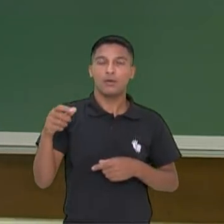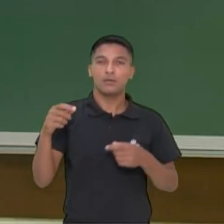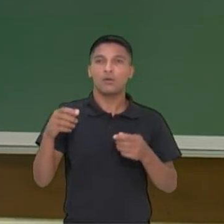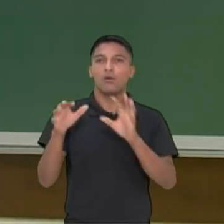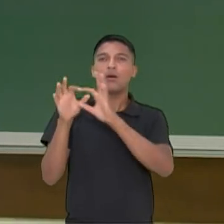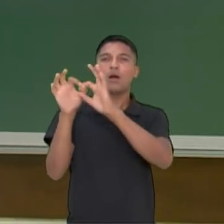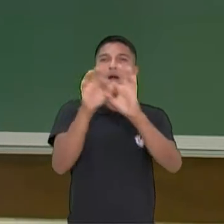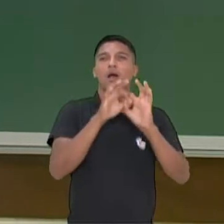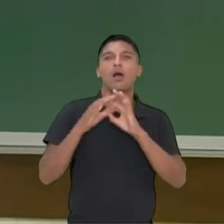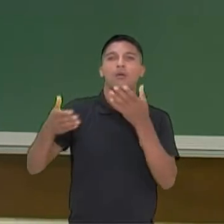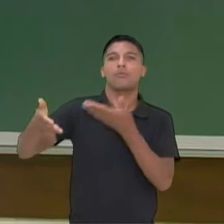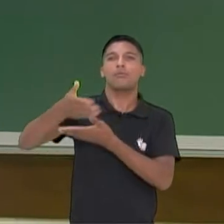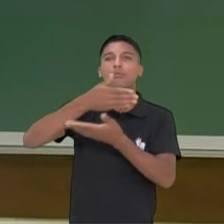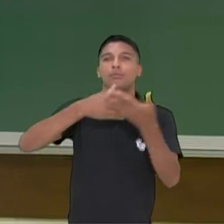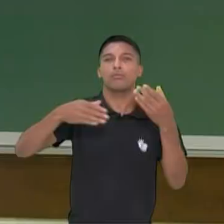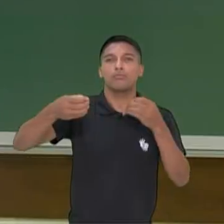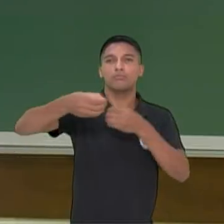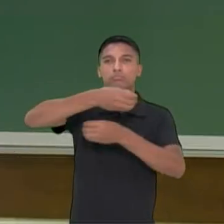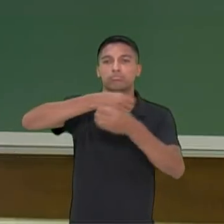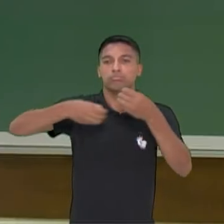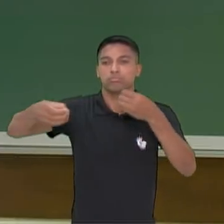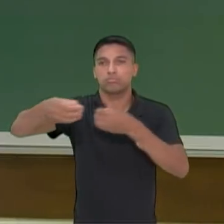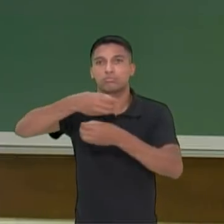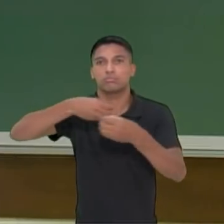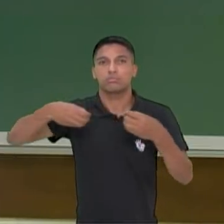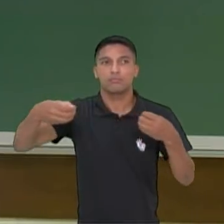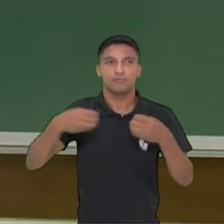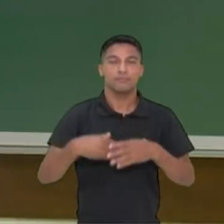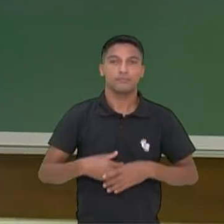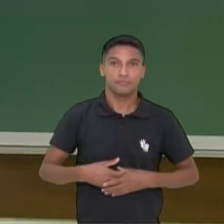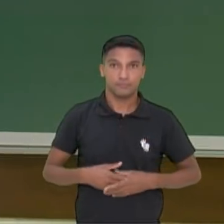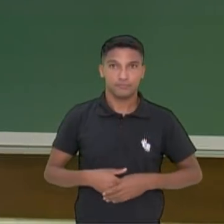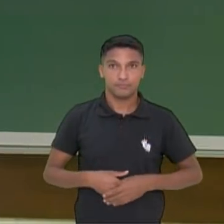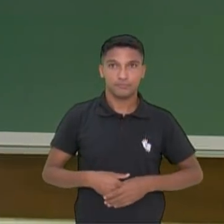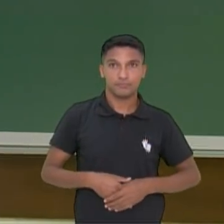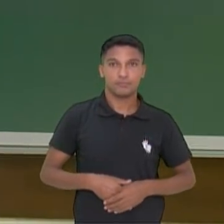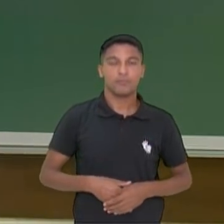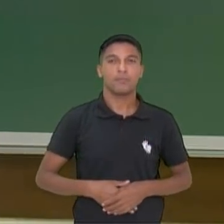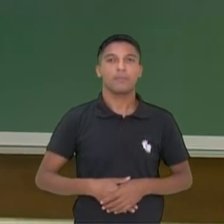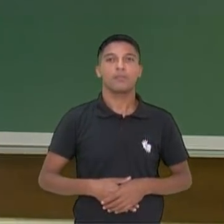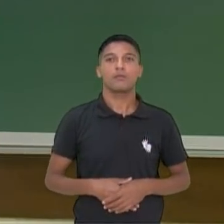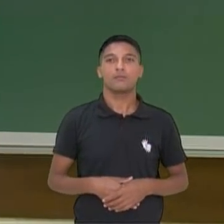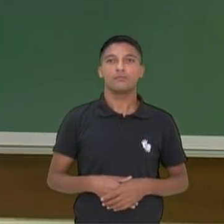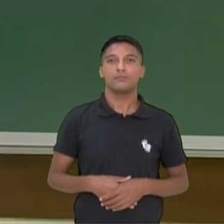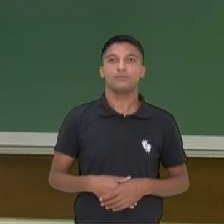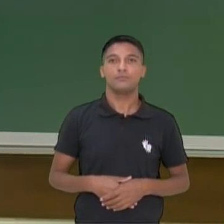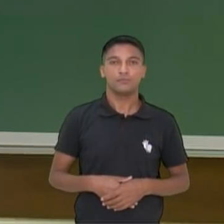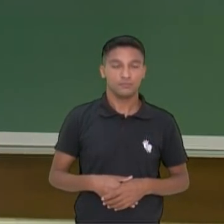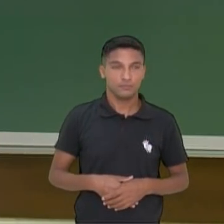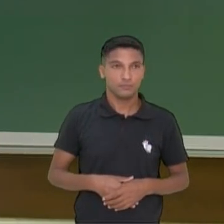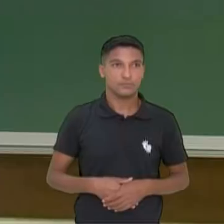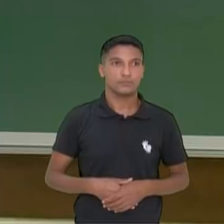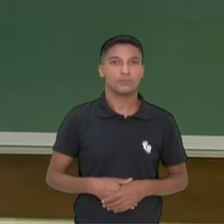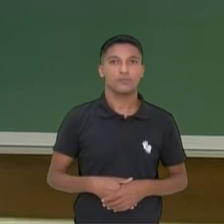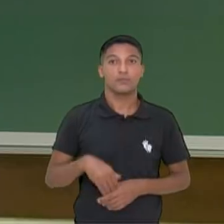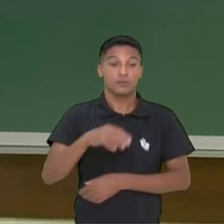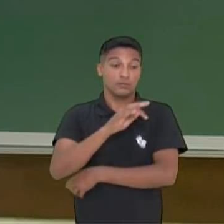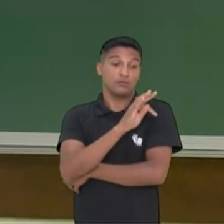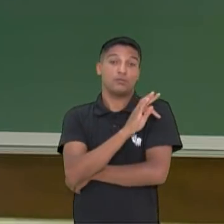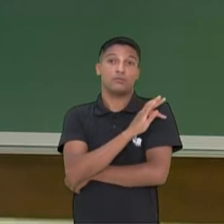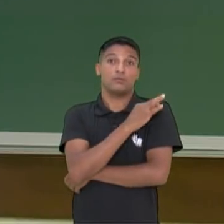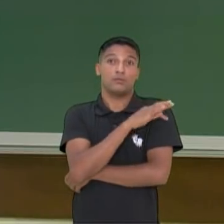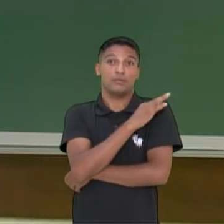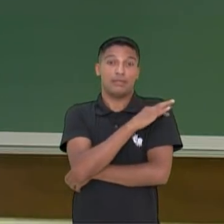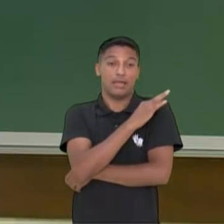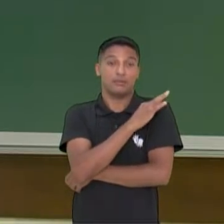o Morihei Ueshiba fez foi aprimorar essa técnica e transformar ela numa opção de vida, num